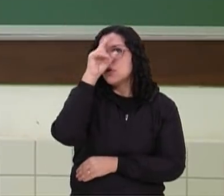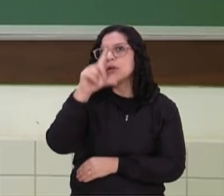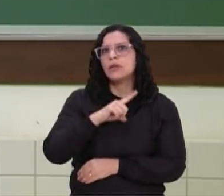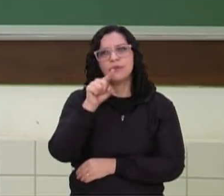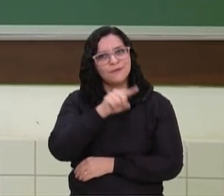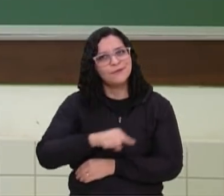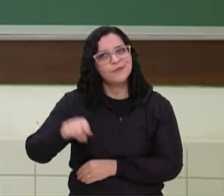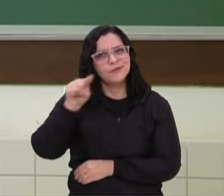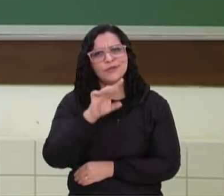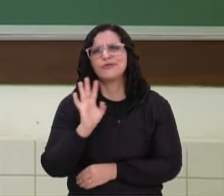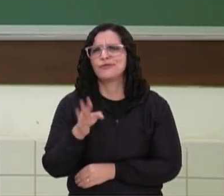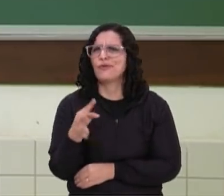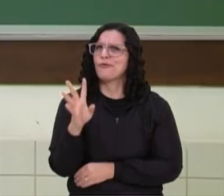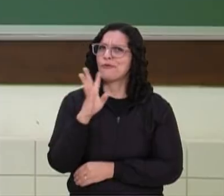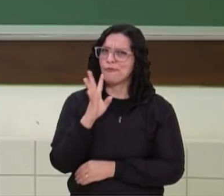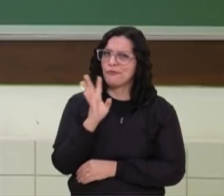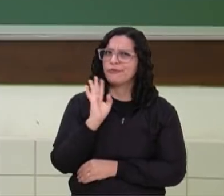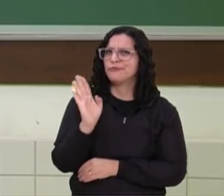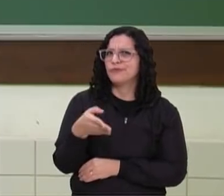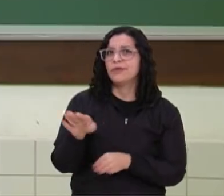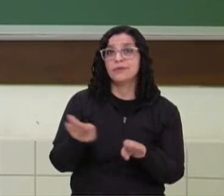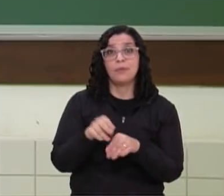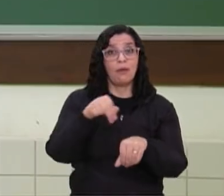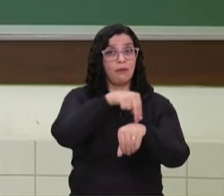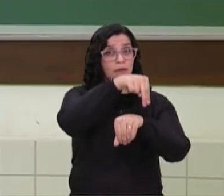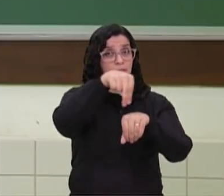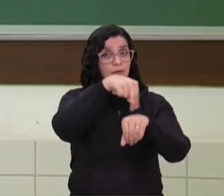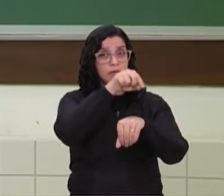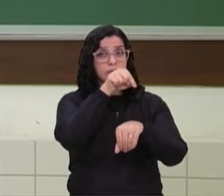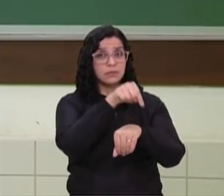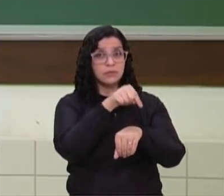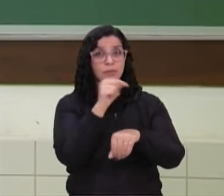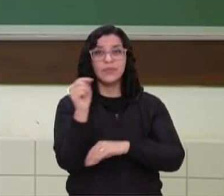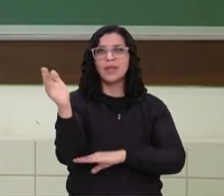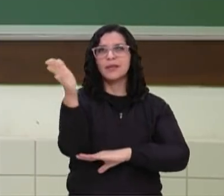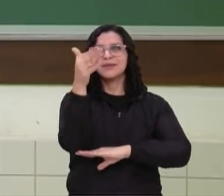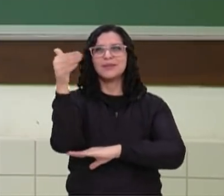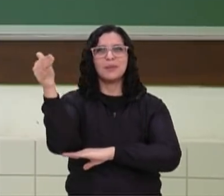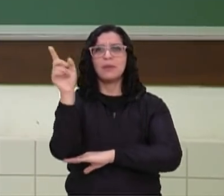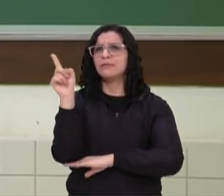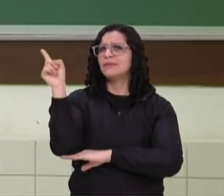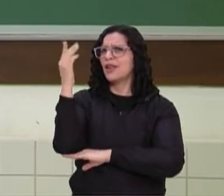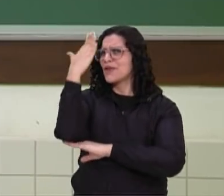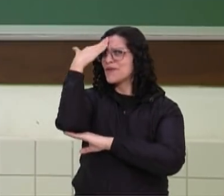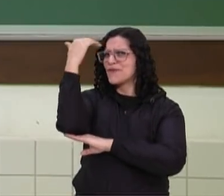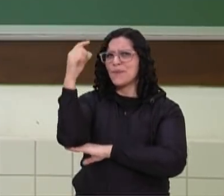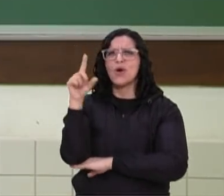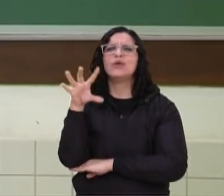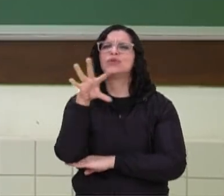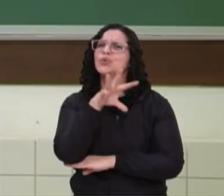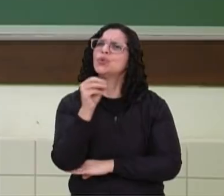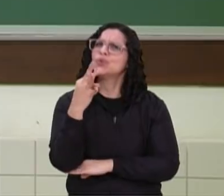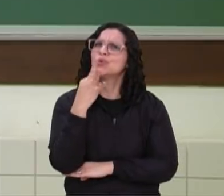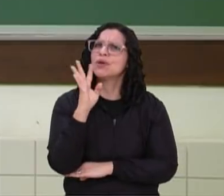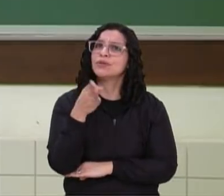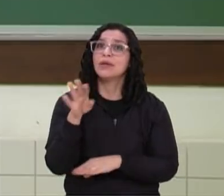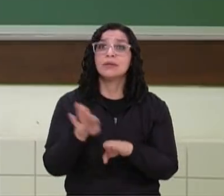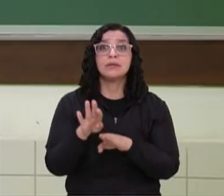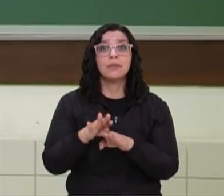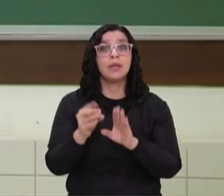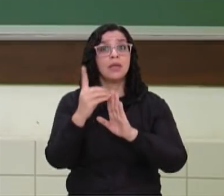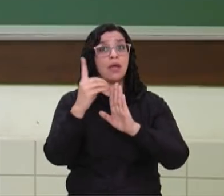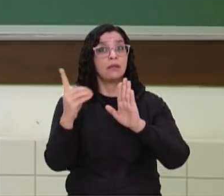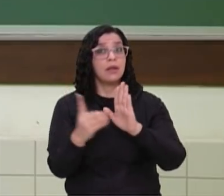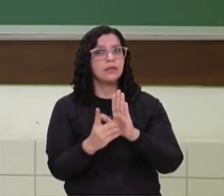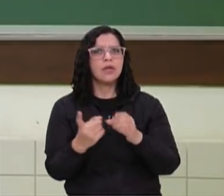que vocês todos já ouviram falar, essa nação, essa bandeira bastante conhecida por todos e a